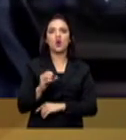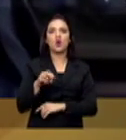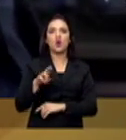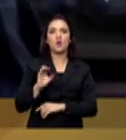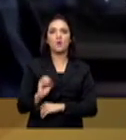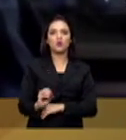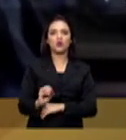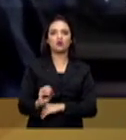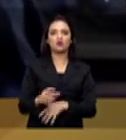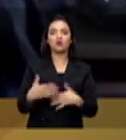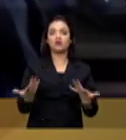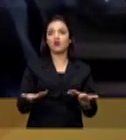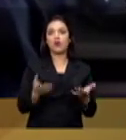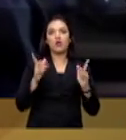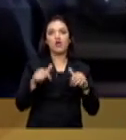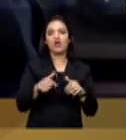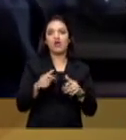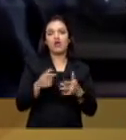seu componente era